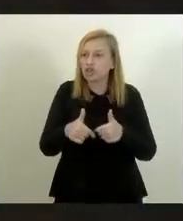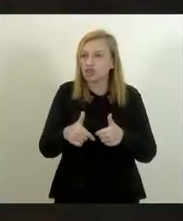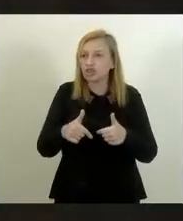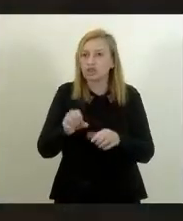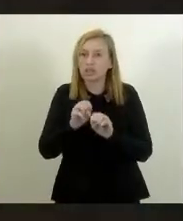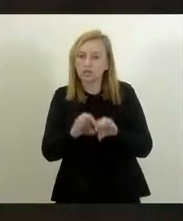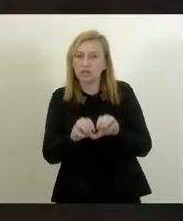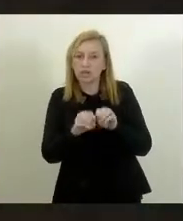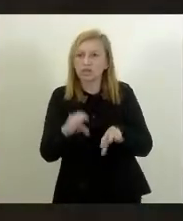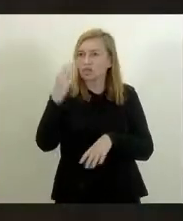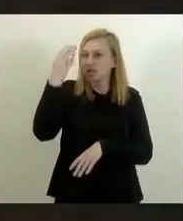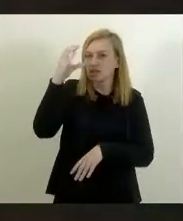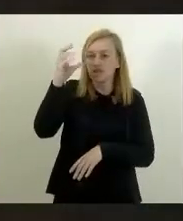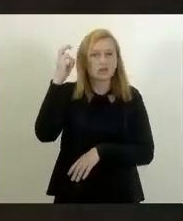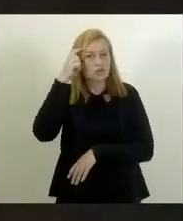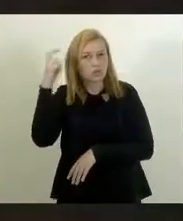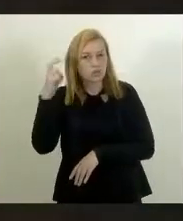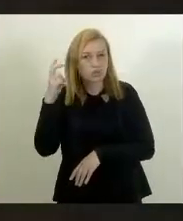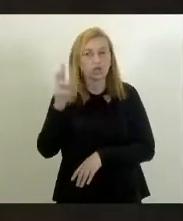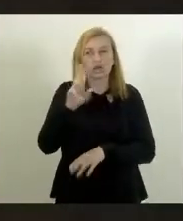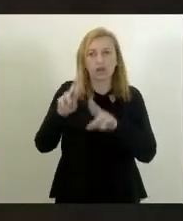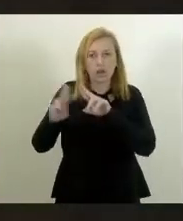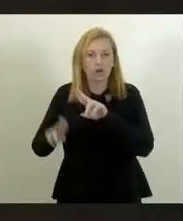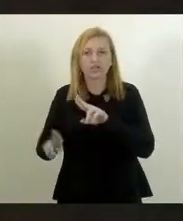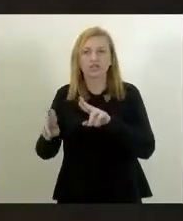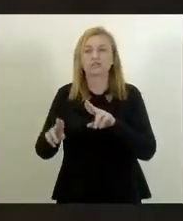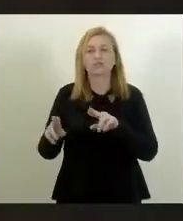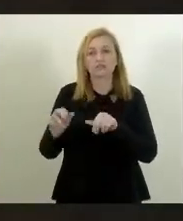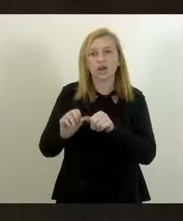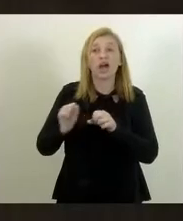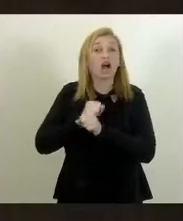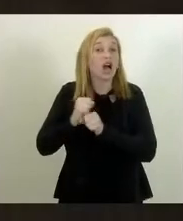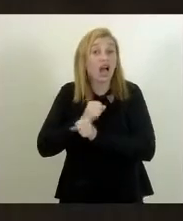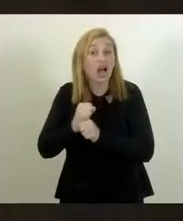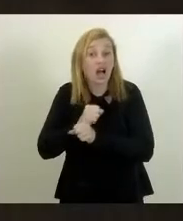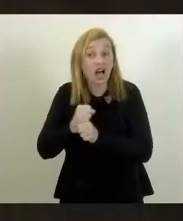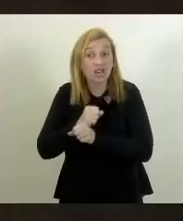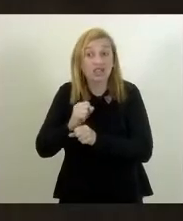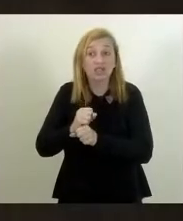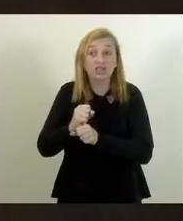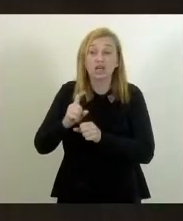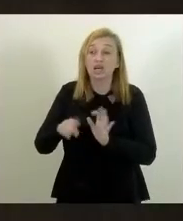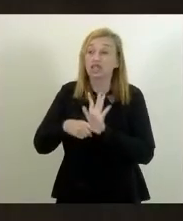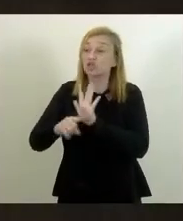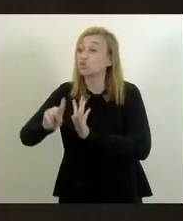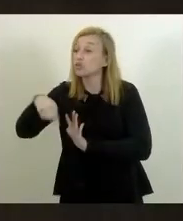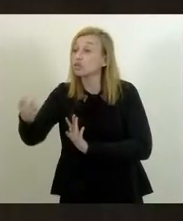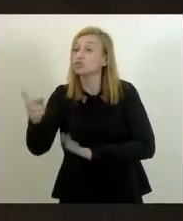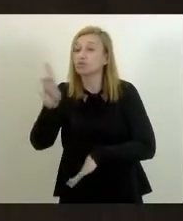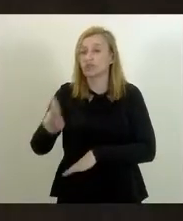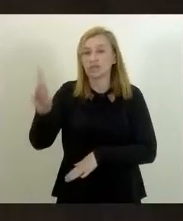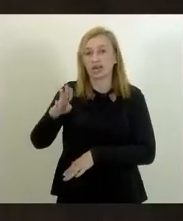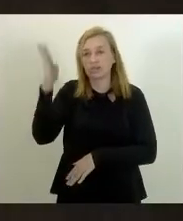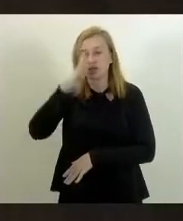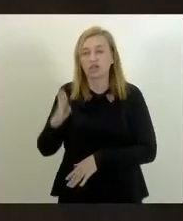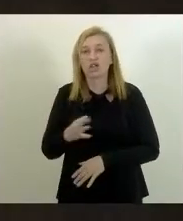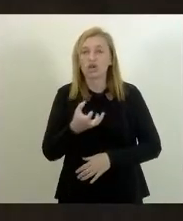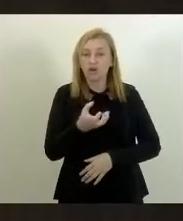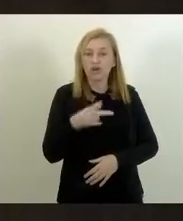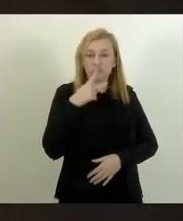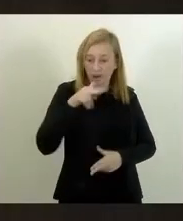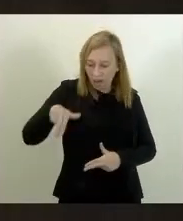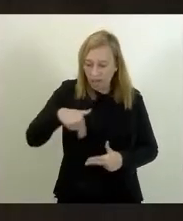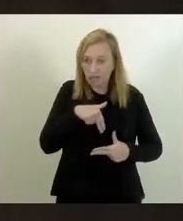educação, ciência e cultura, que a UERJ faz há muito tempo e que inspirou várias outras universidades do Brasil. Eu quero aqui, com esse